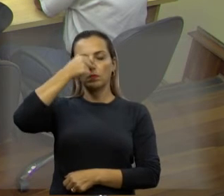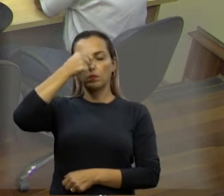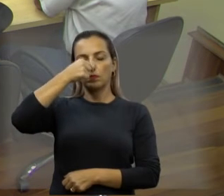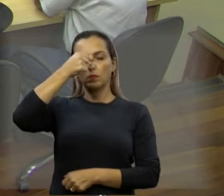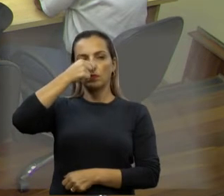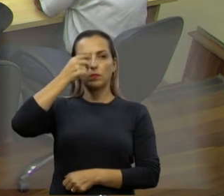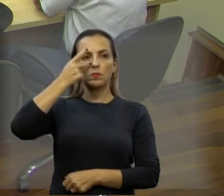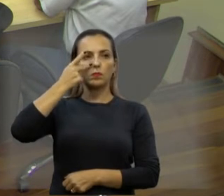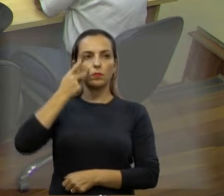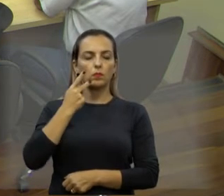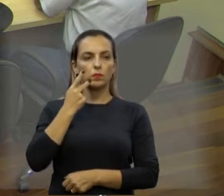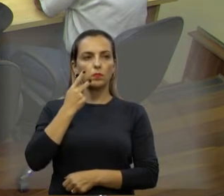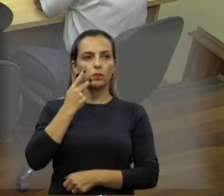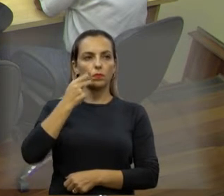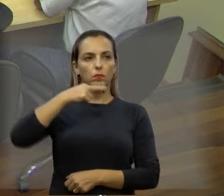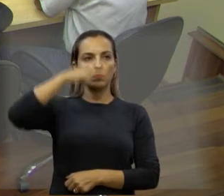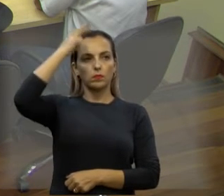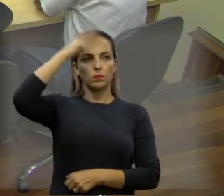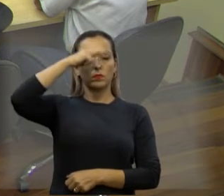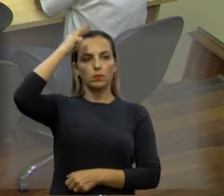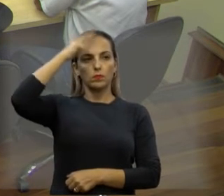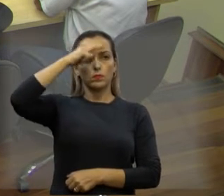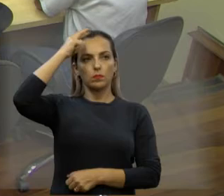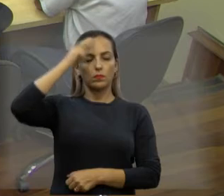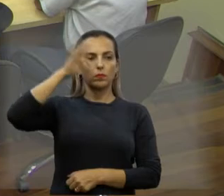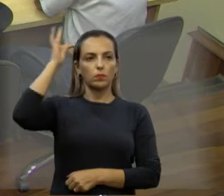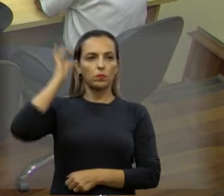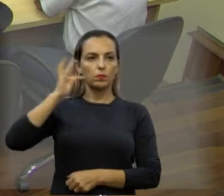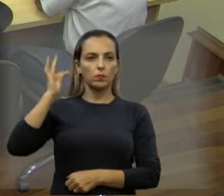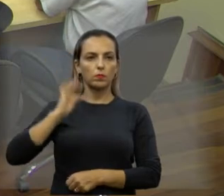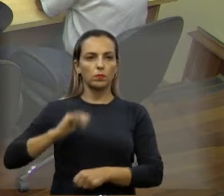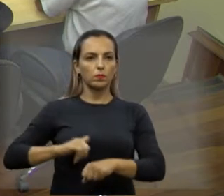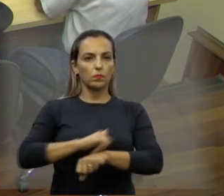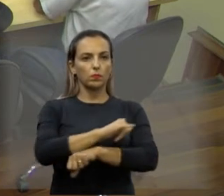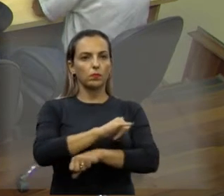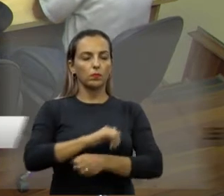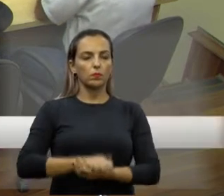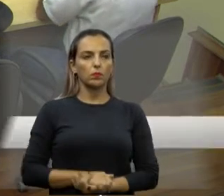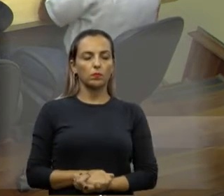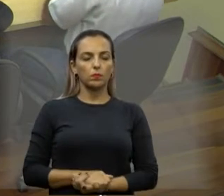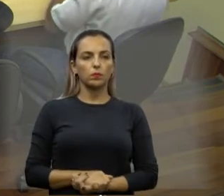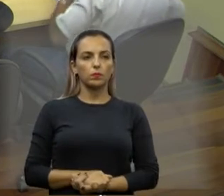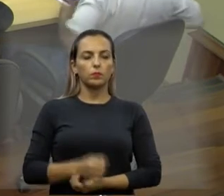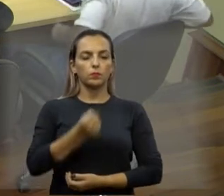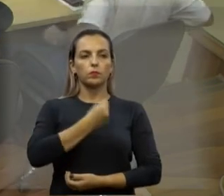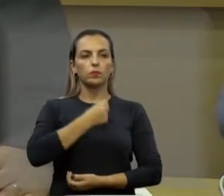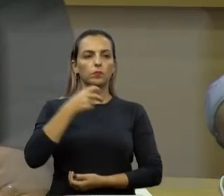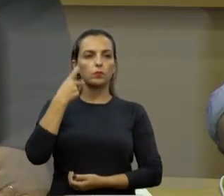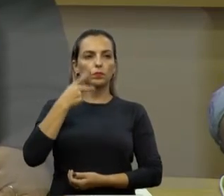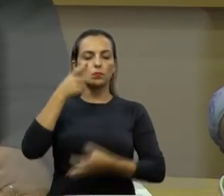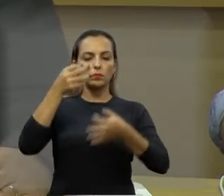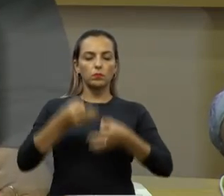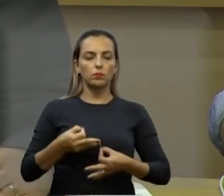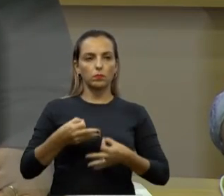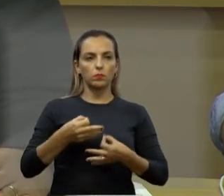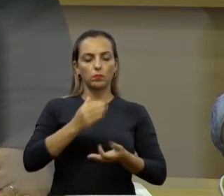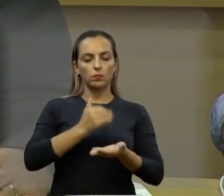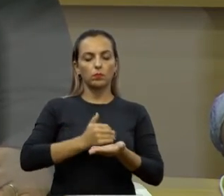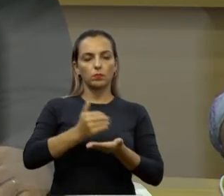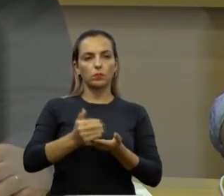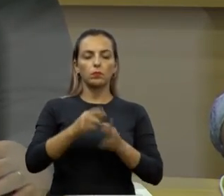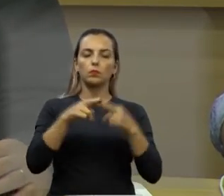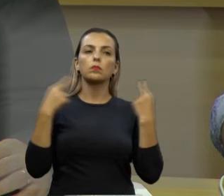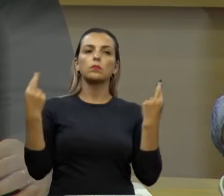presente Paulo Landim presentes Rafael de Angeli Rezende Tainara Faria ausente a venda do reino regimental vamos